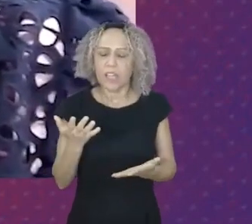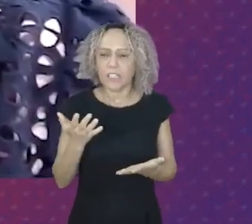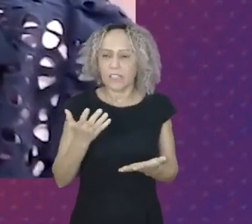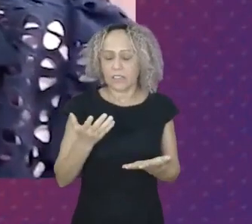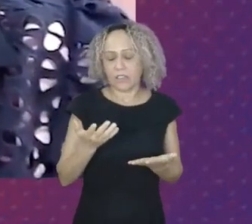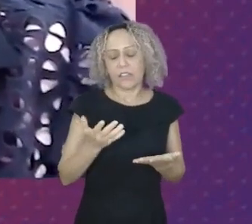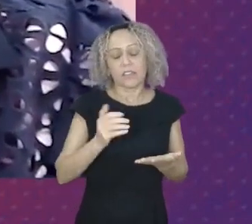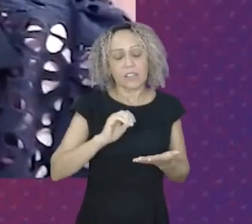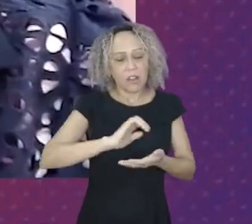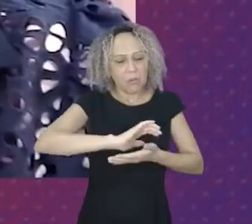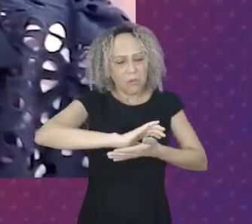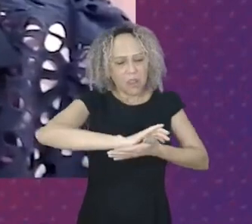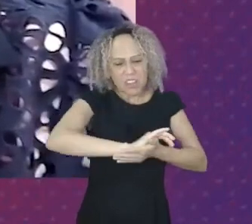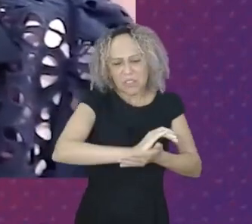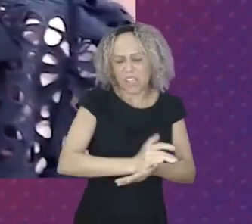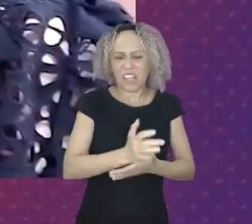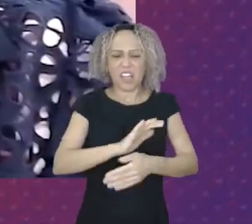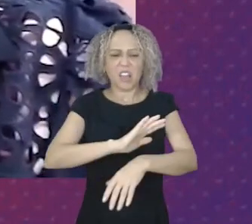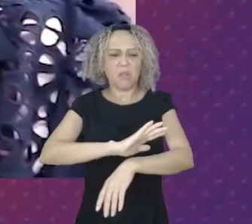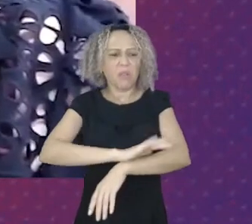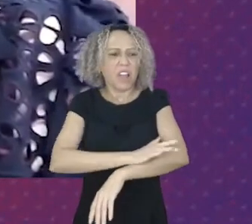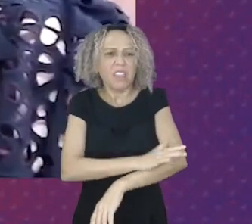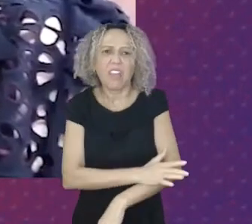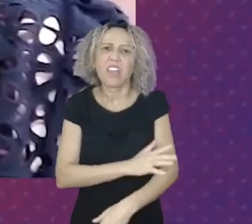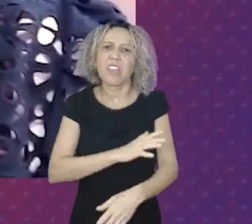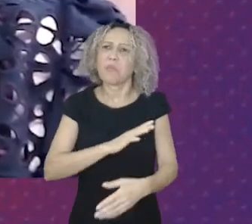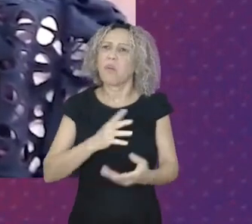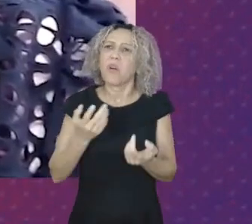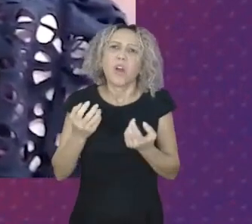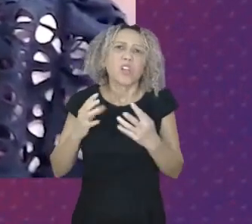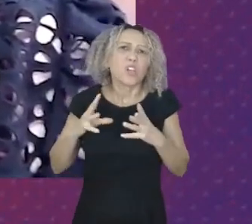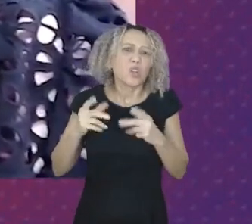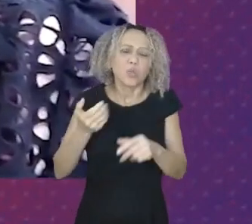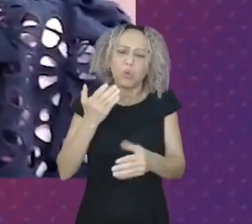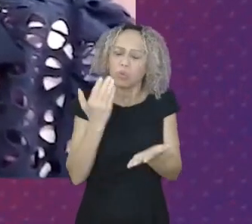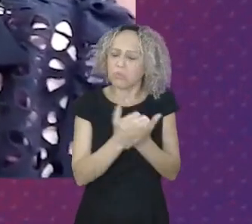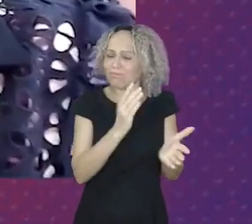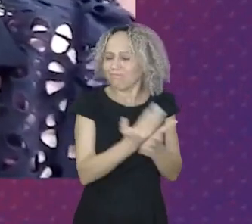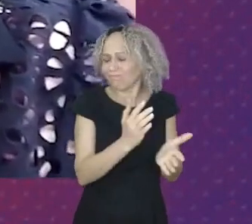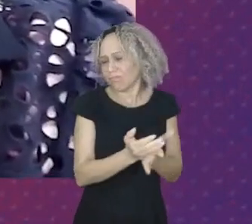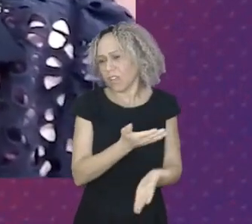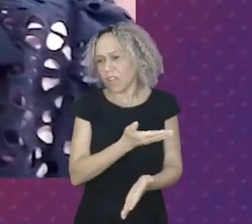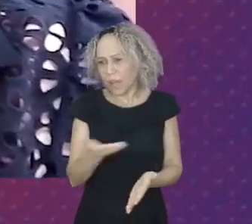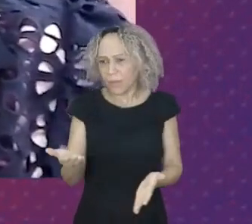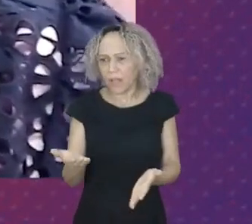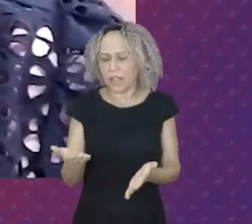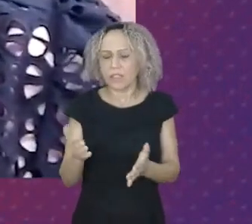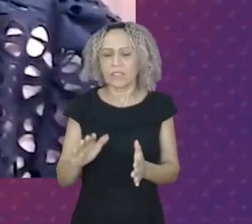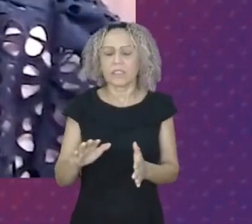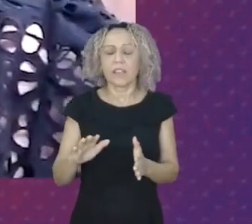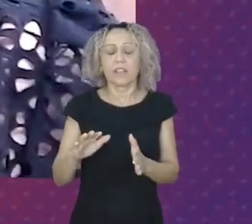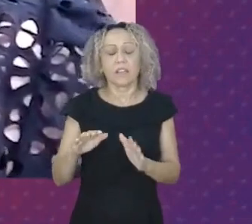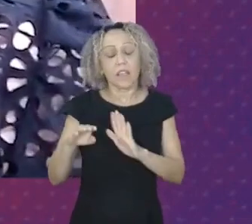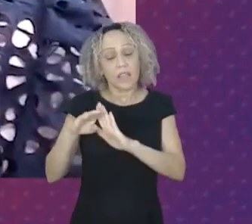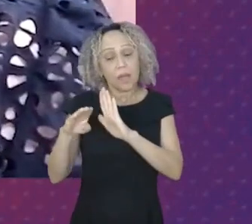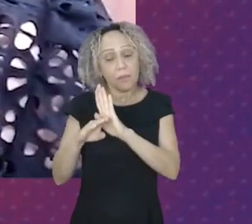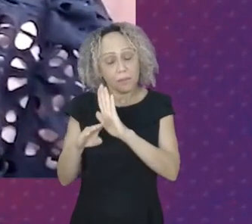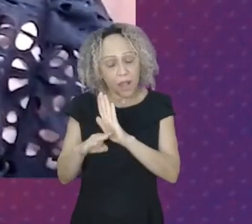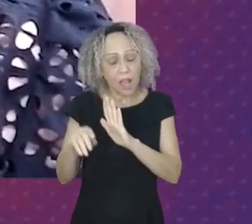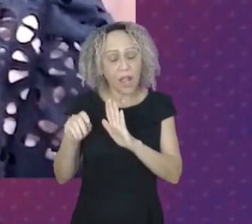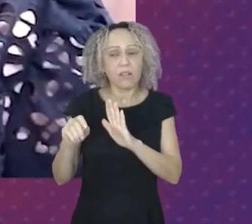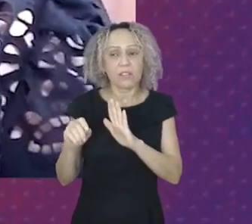da questão da violência contra a mulher, a gente saber como essa pauta dentro da sociedade nós vamos